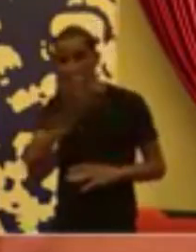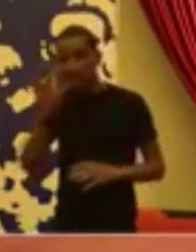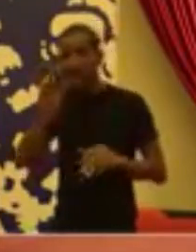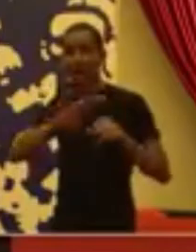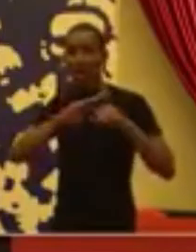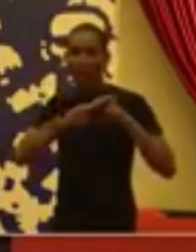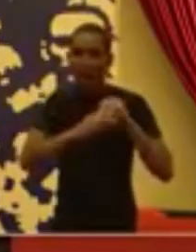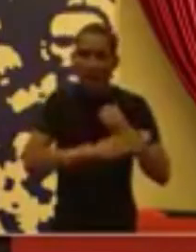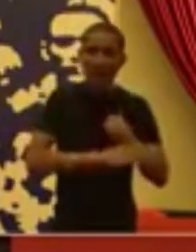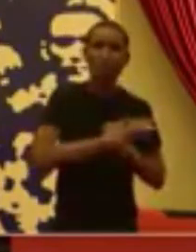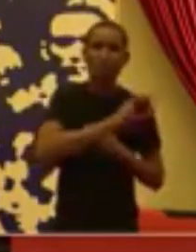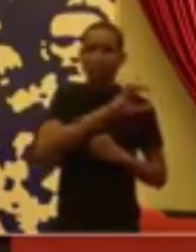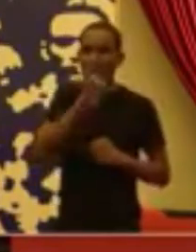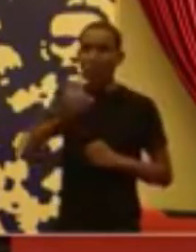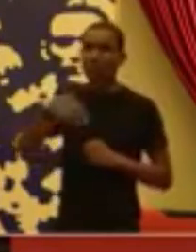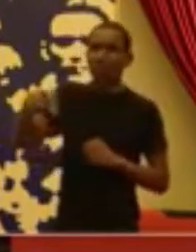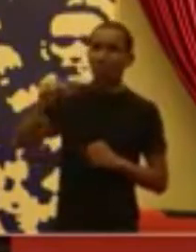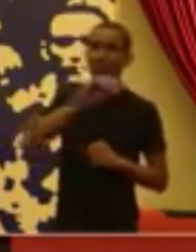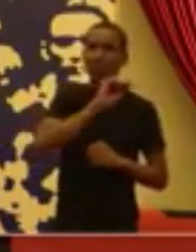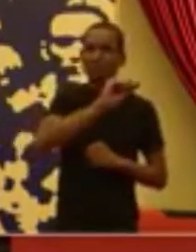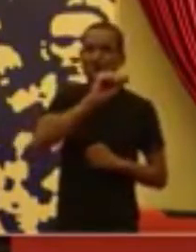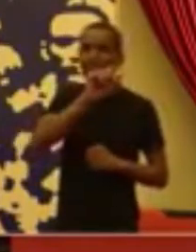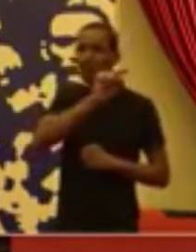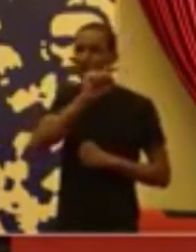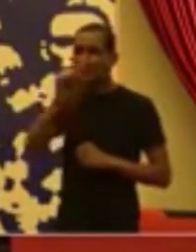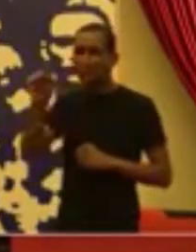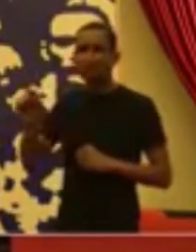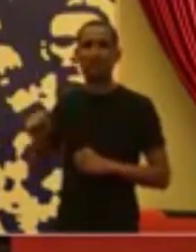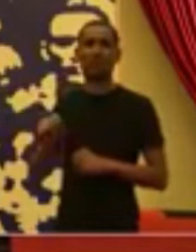bairro desse país,